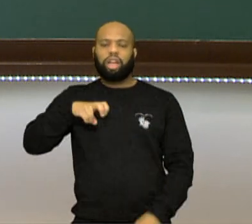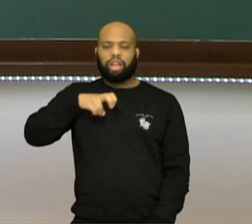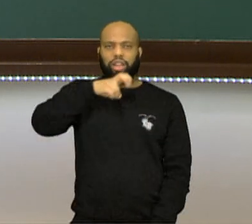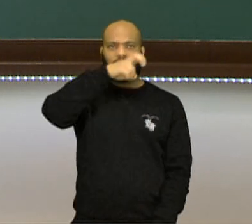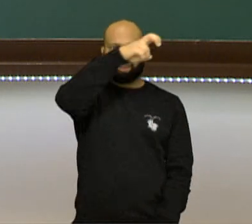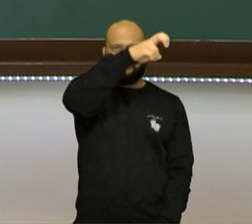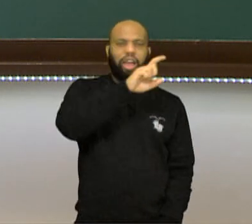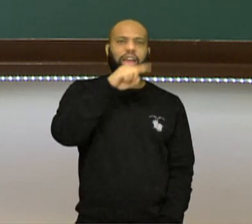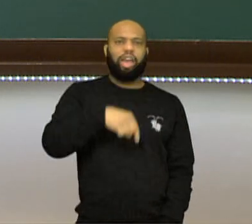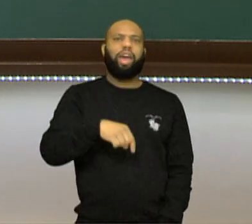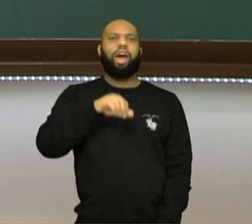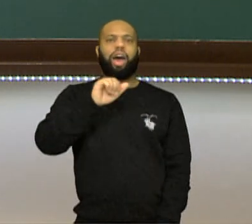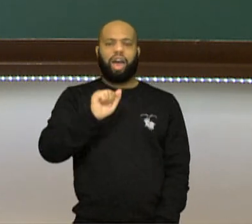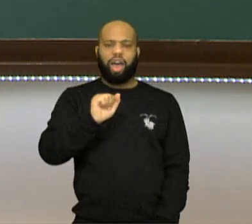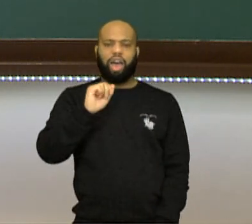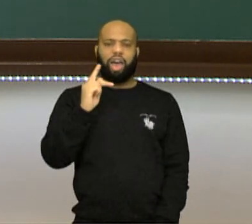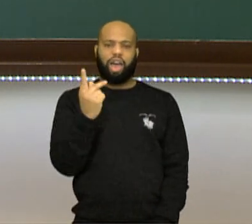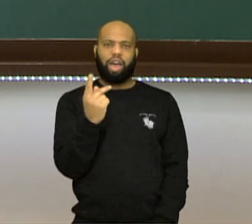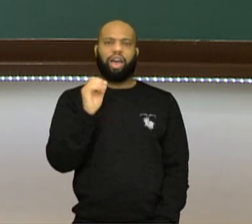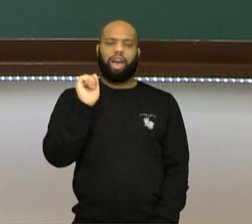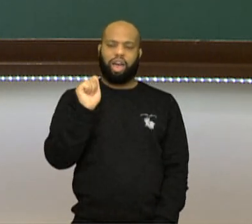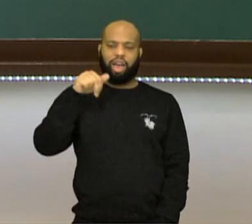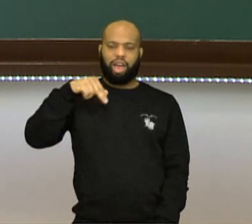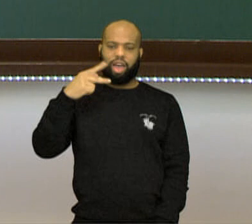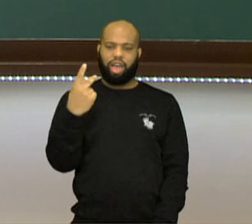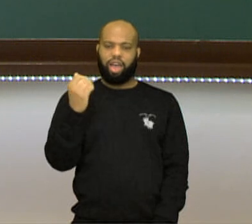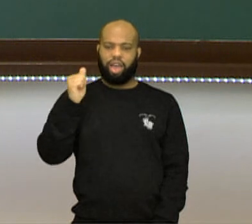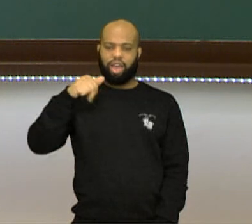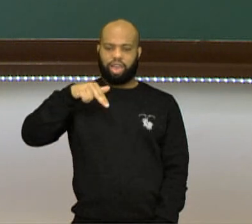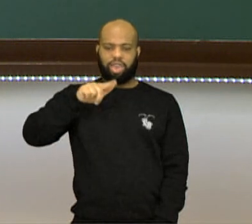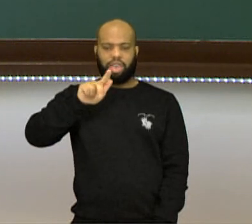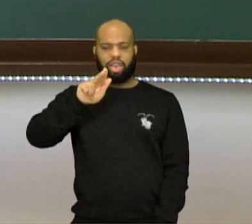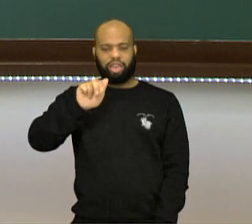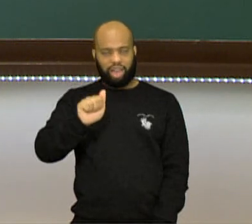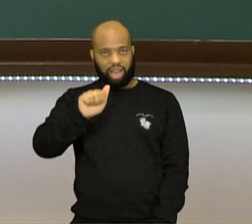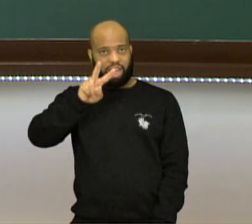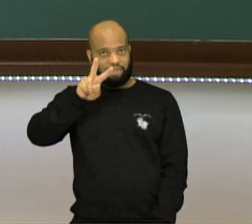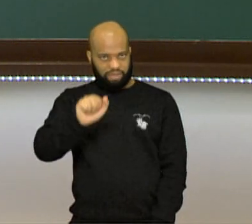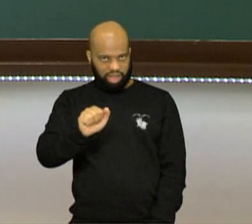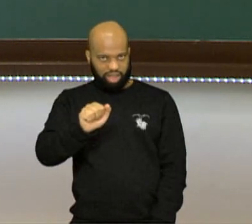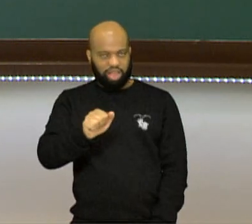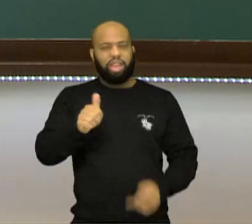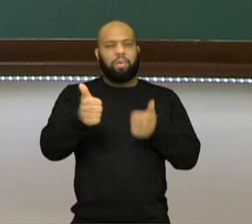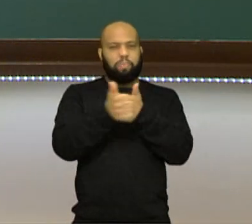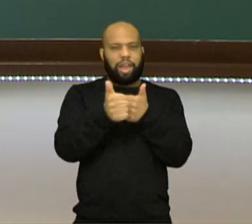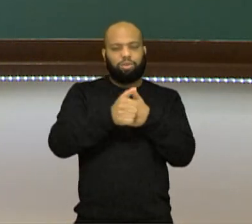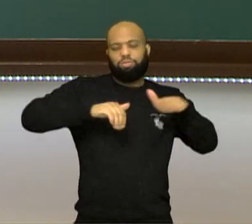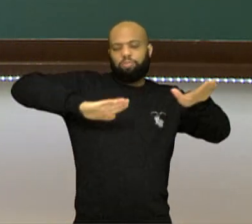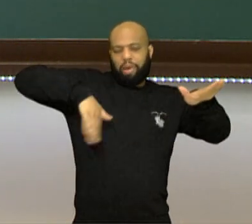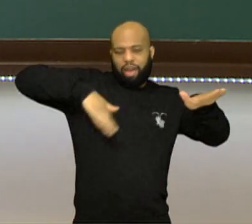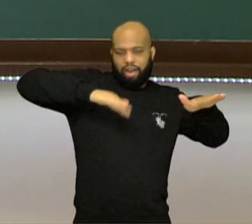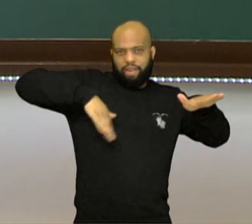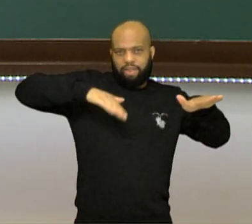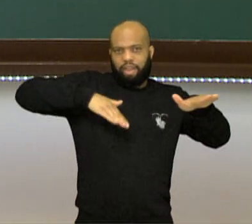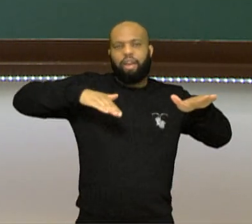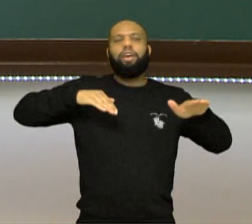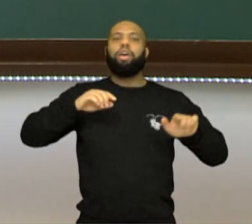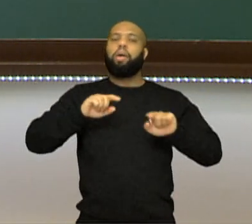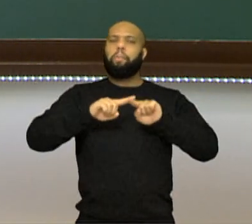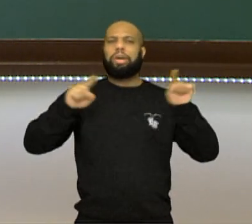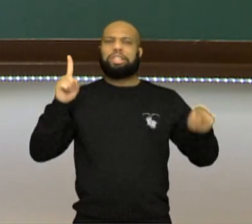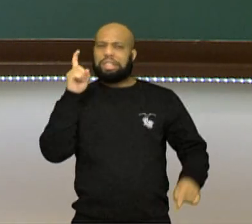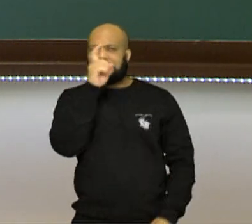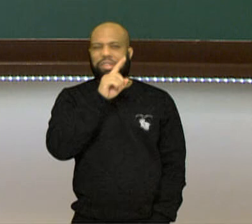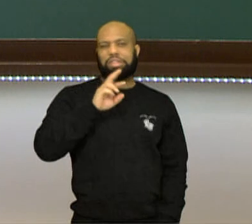do Anhangava, é um dos montes aqui, né, da Serra do Mar. É uma subida que não é tão difícil, né?